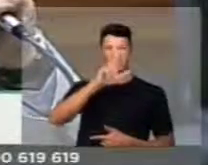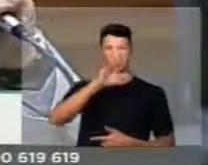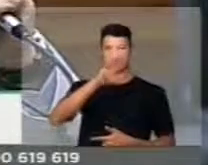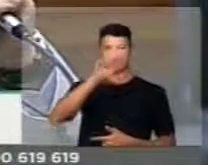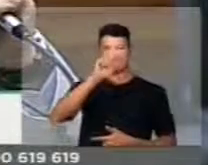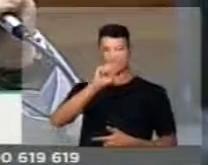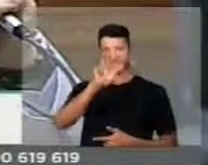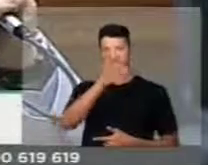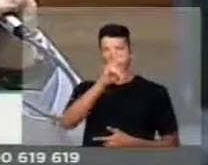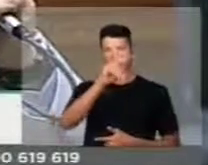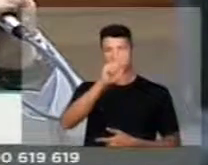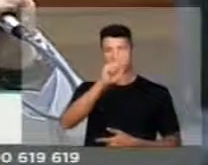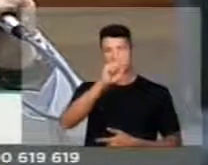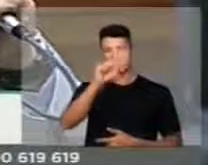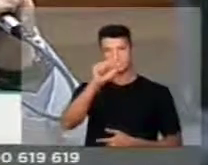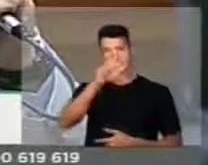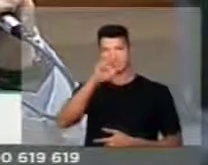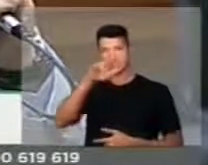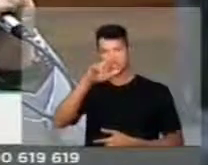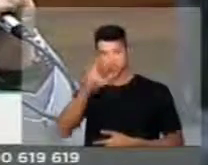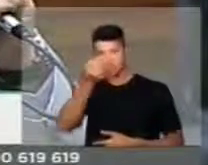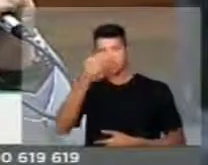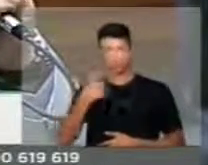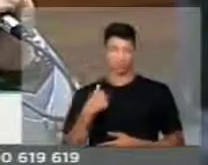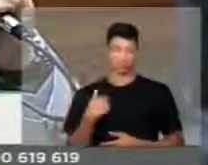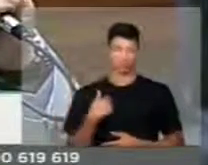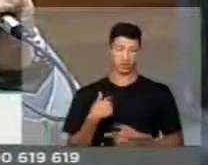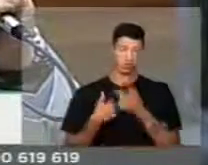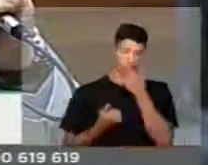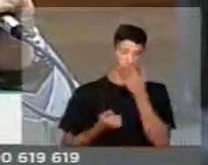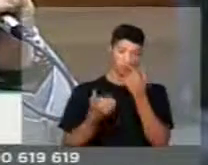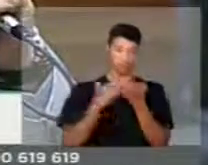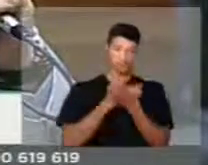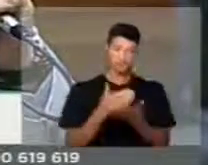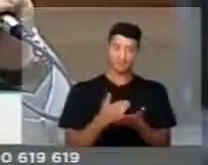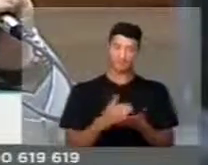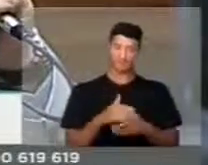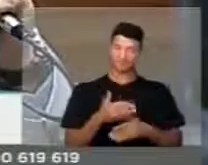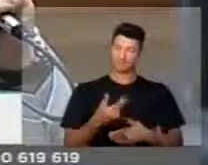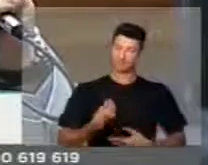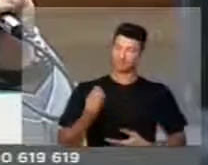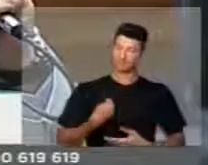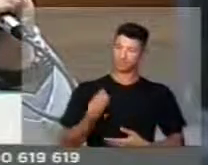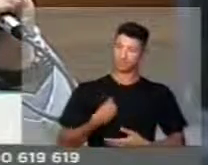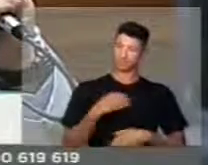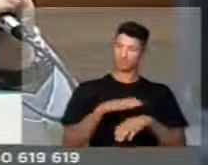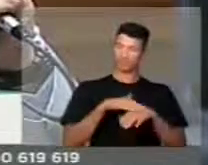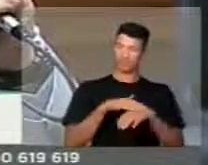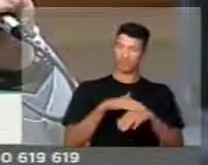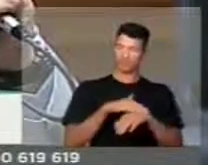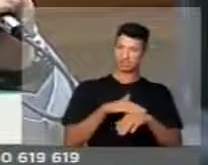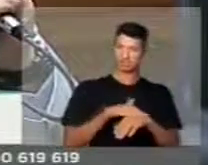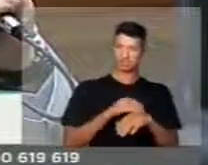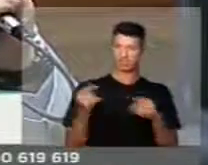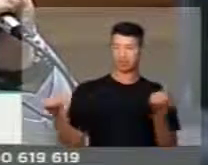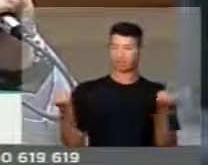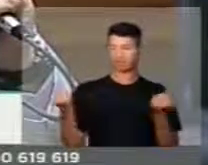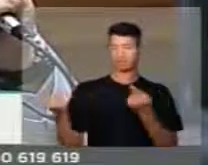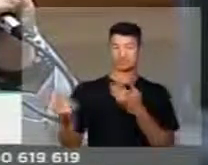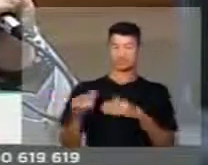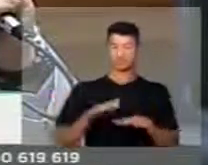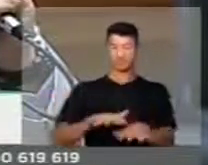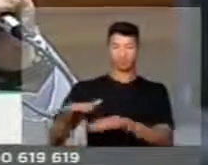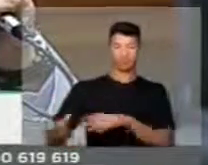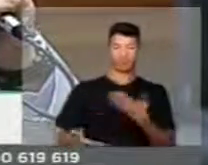Passarinho, com quem eu iniciei uma convivência em lados opostos no